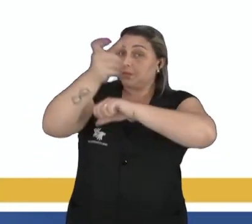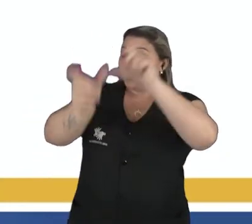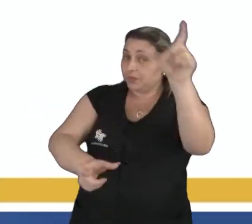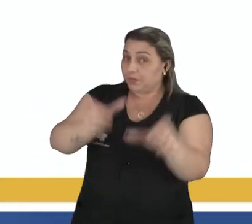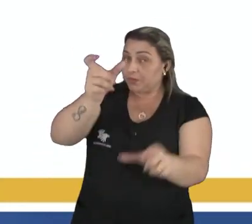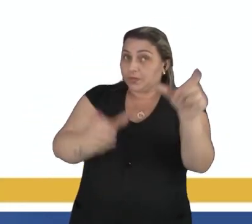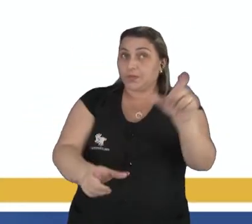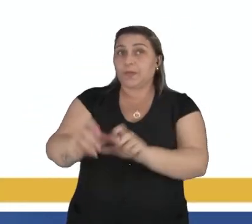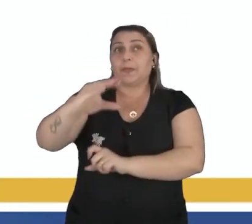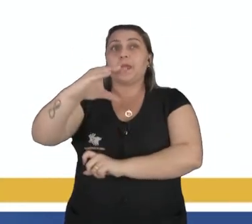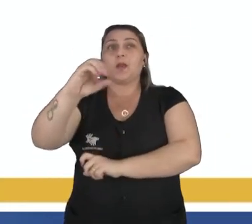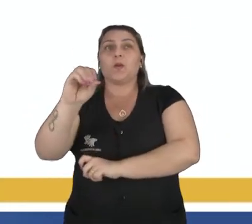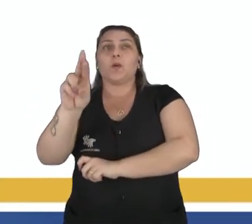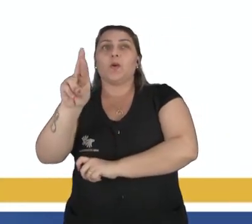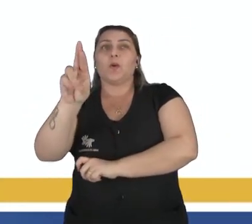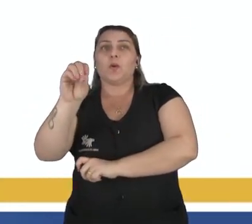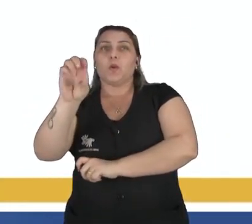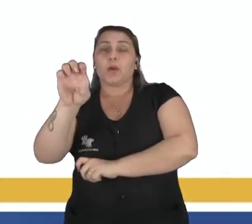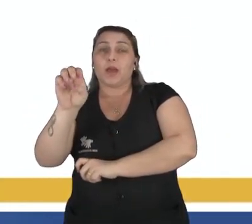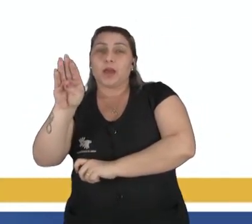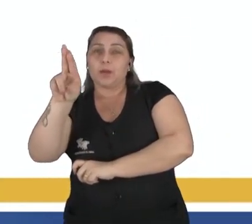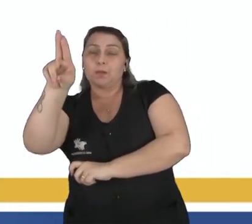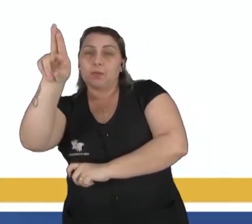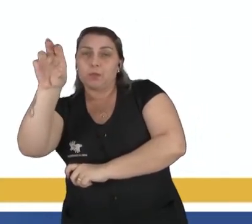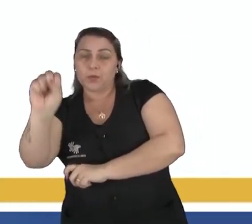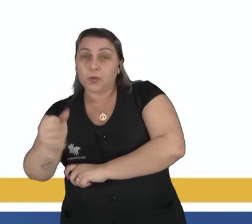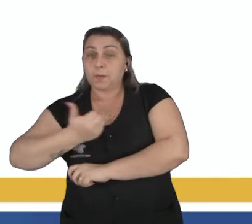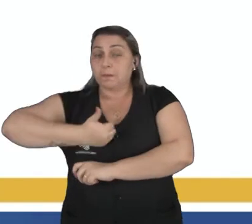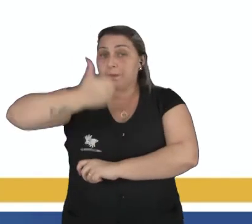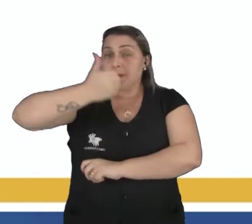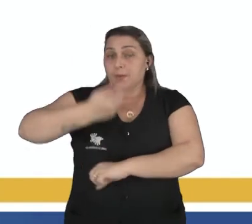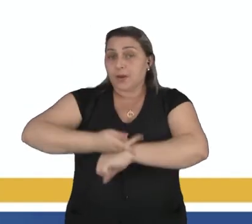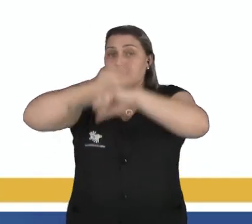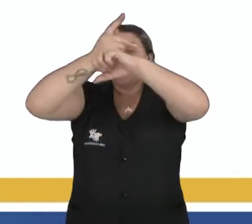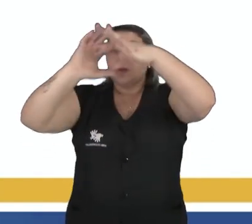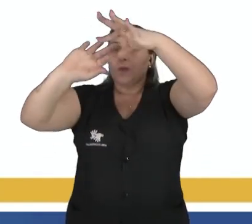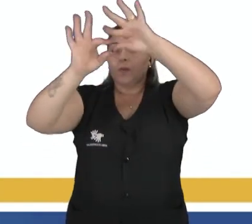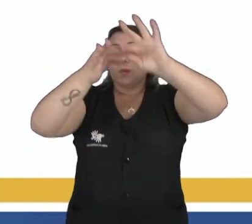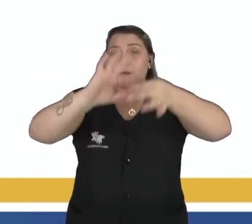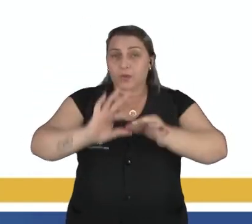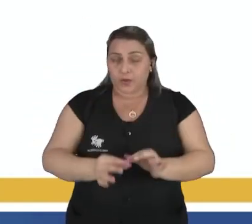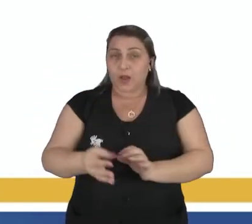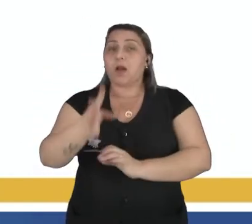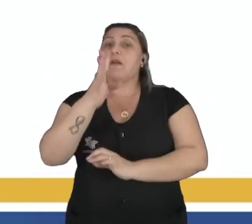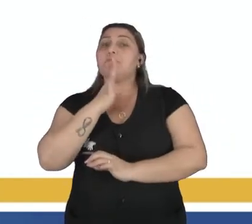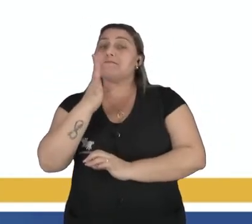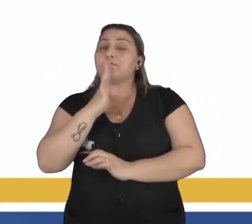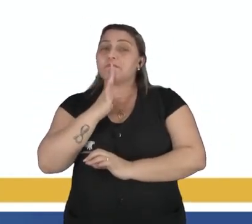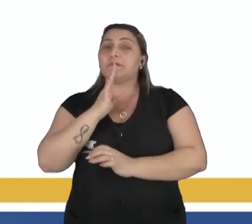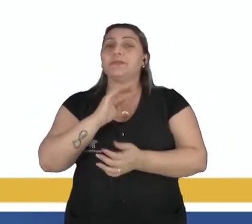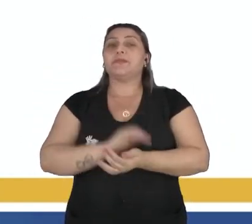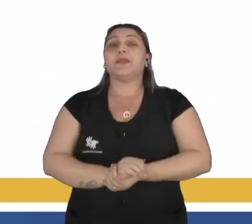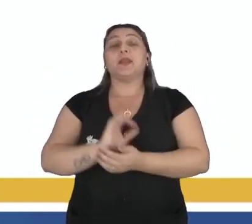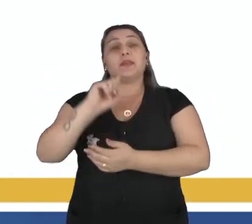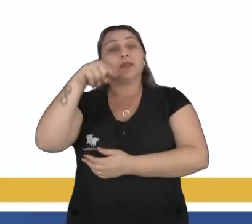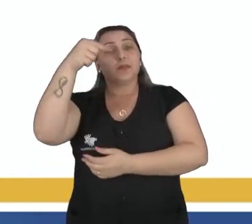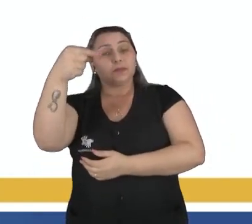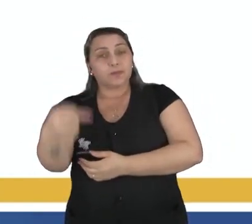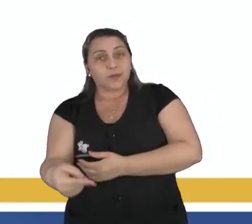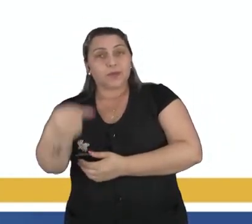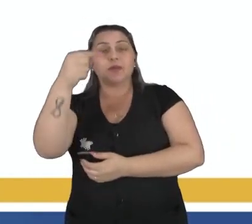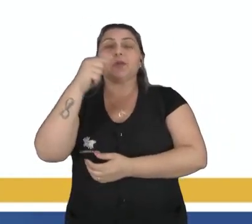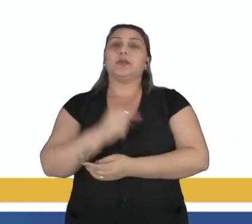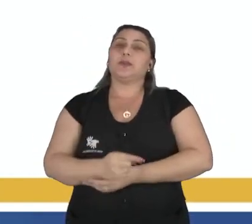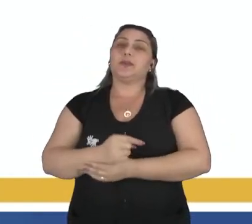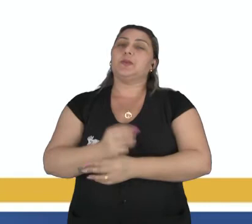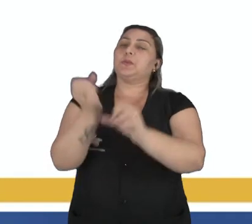campeão foi um tal de Coroebus, e se tornou o primeiro campeão olímpico que se conhece. Depois, com